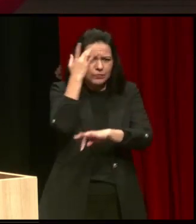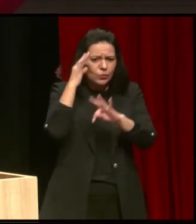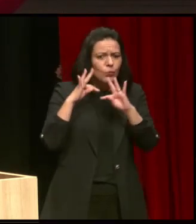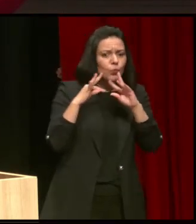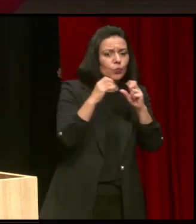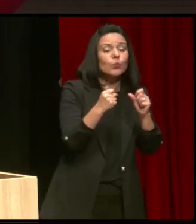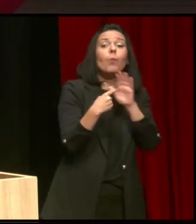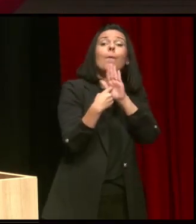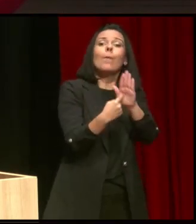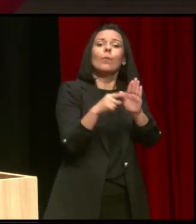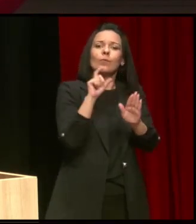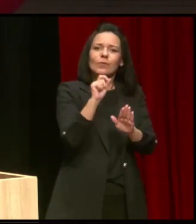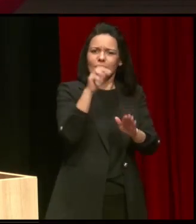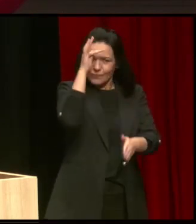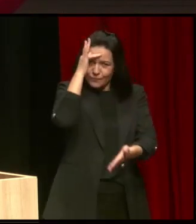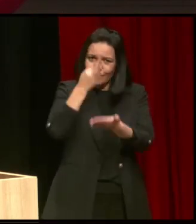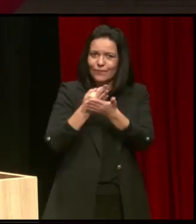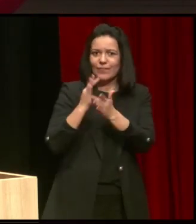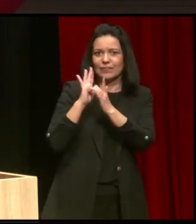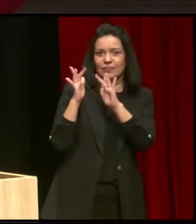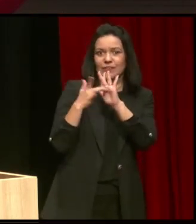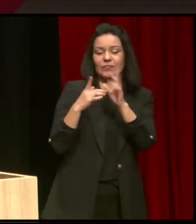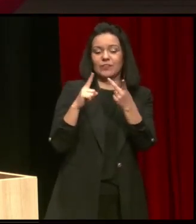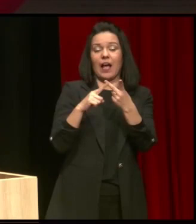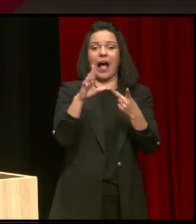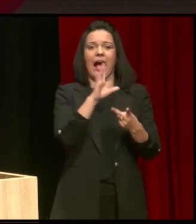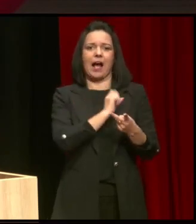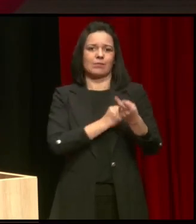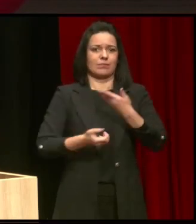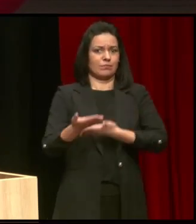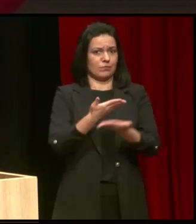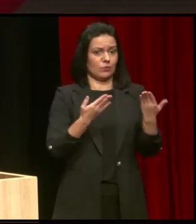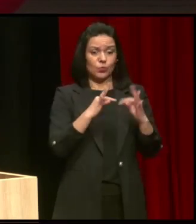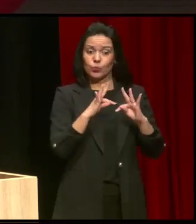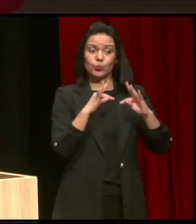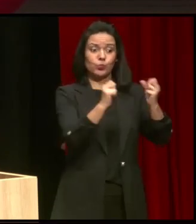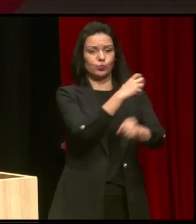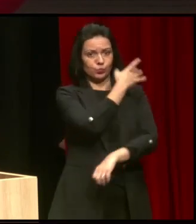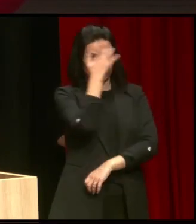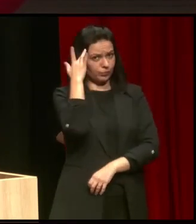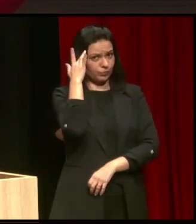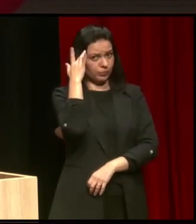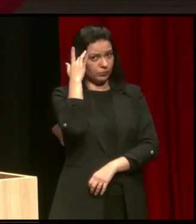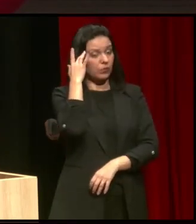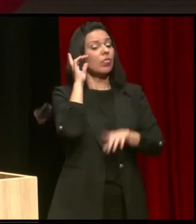as pessoas, todos, os deficientes também, tá?